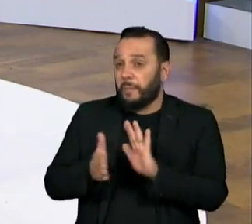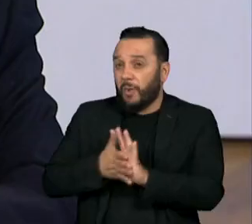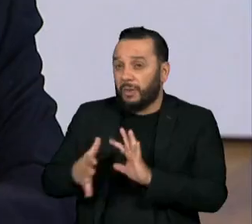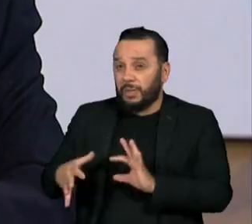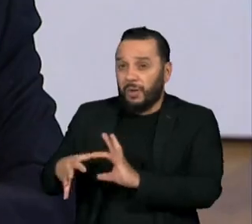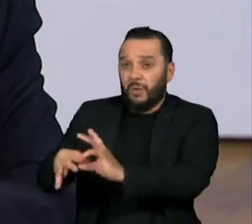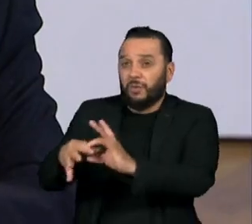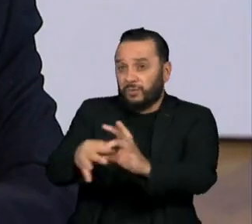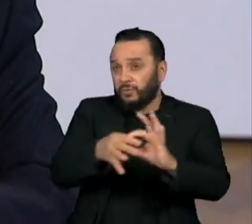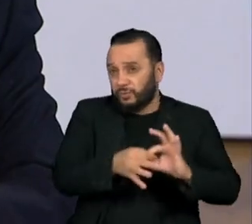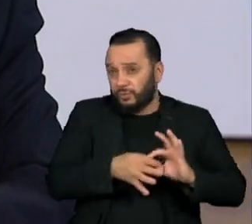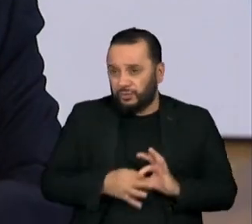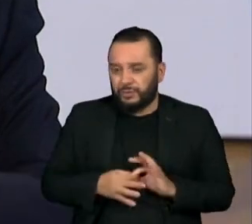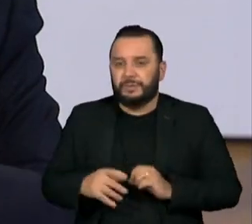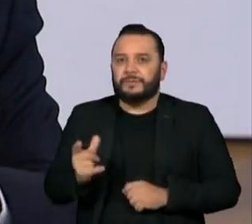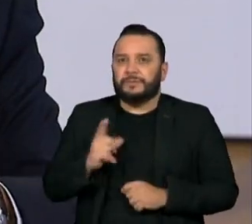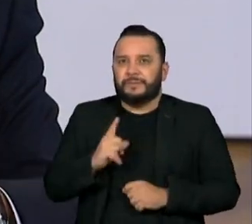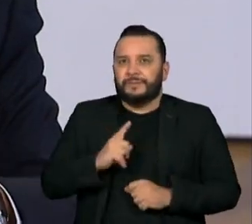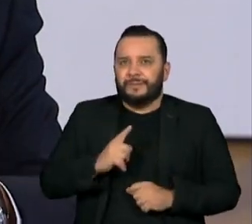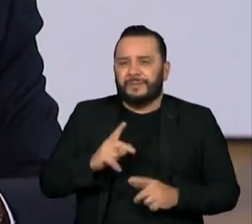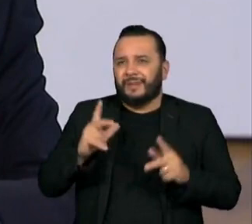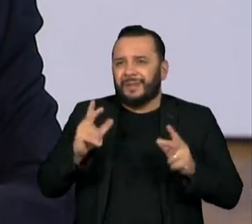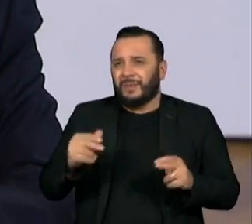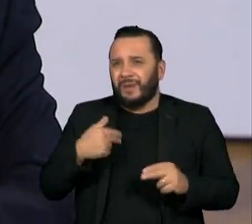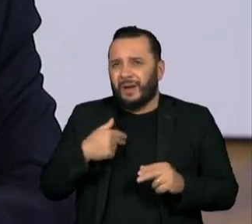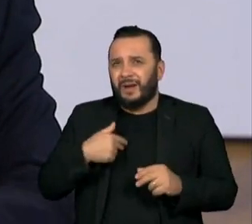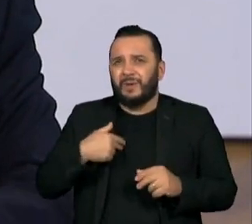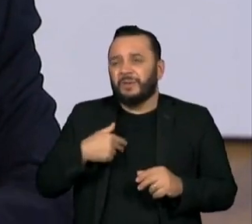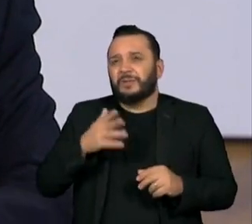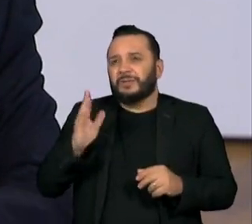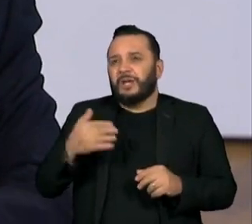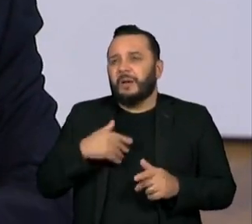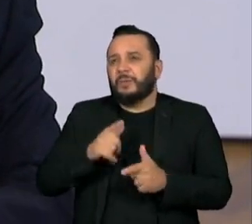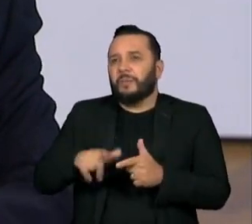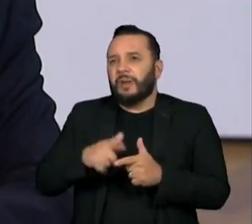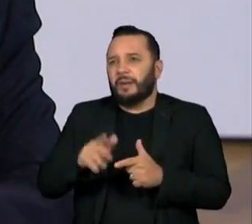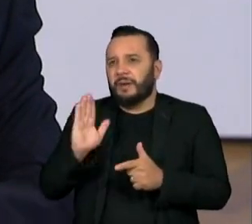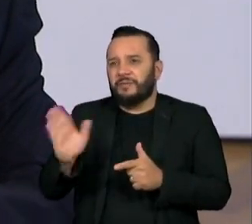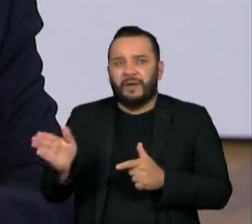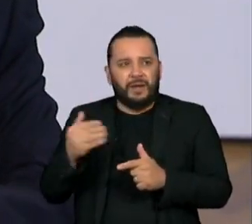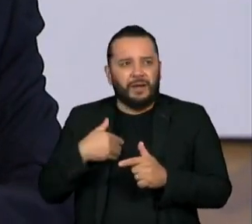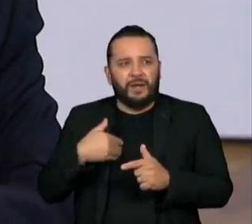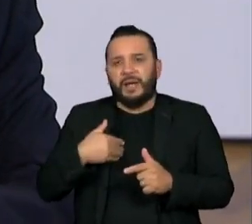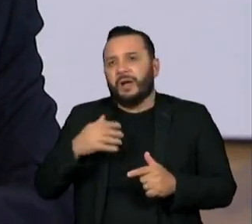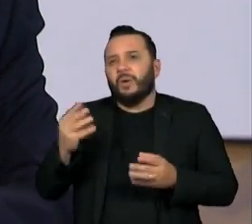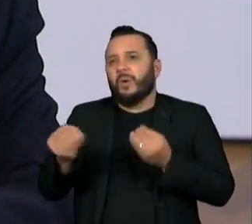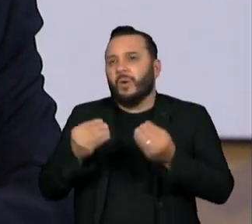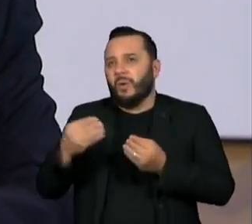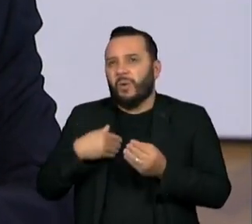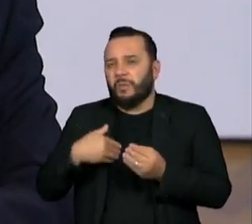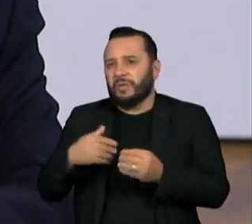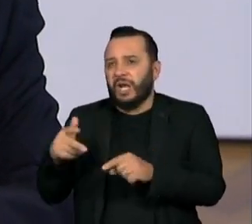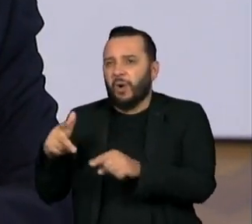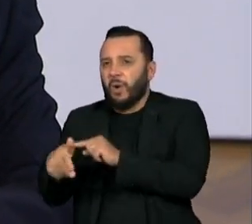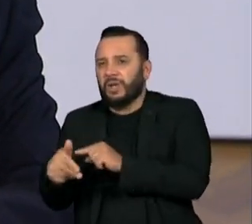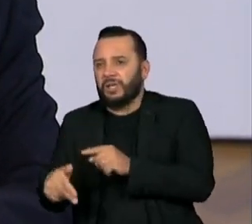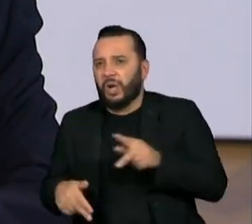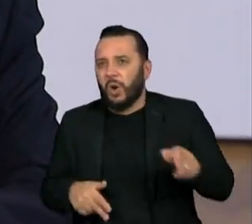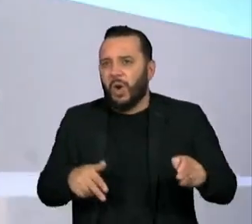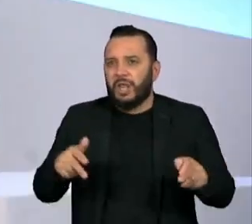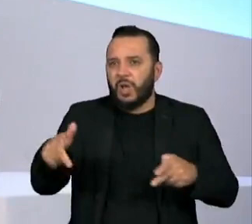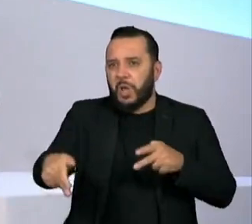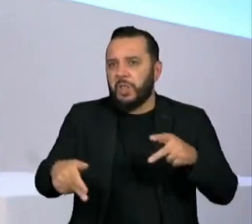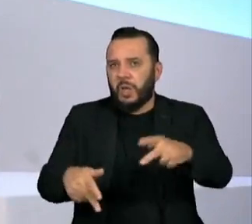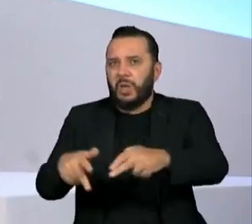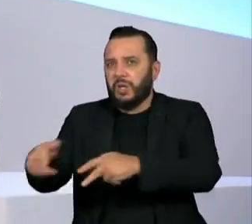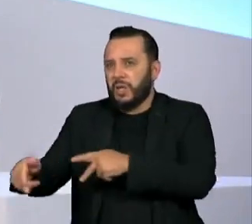senão não te perdendo fica assim aquela aparece o Jack O Estripador não é como é que resolve o problema é por partes primeiro você vai cortando um salame